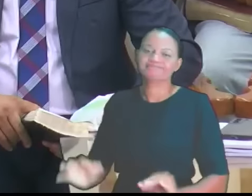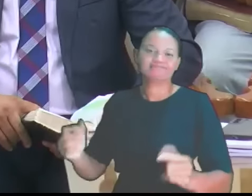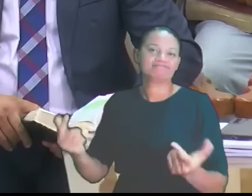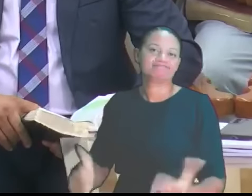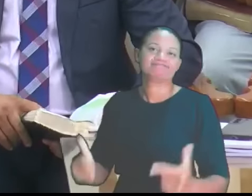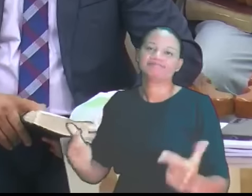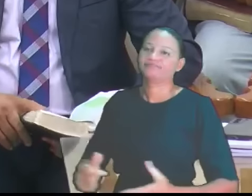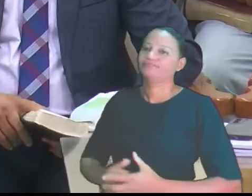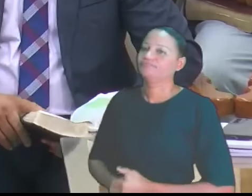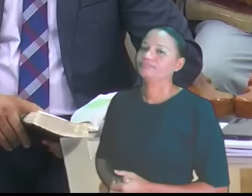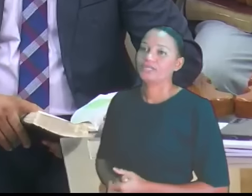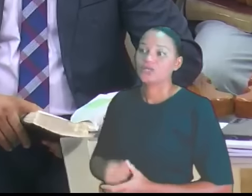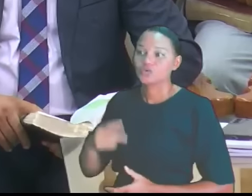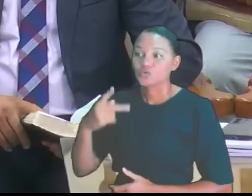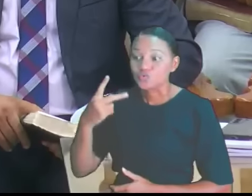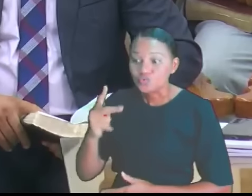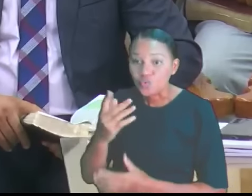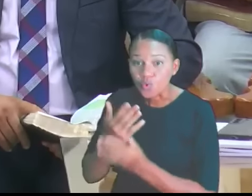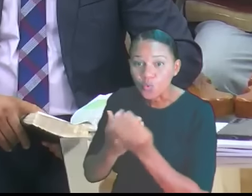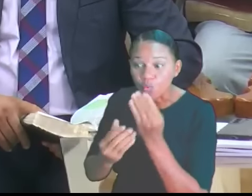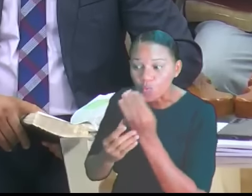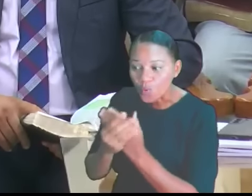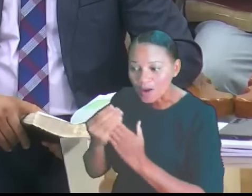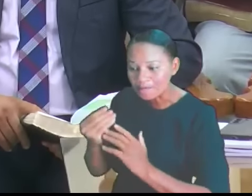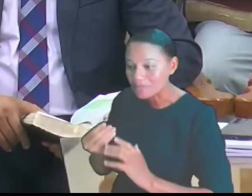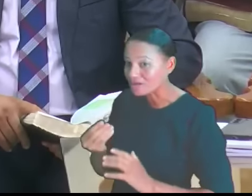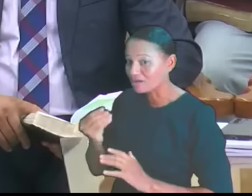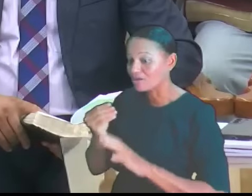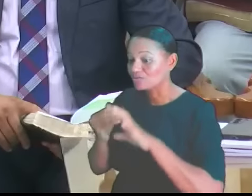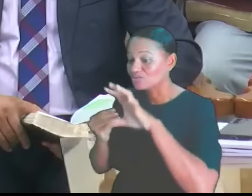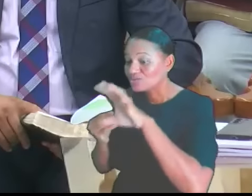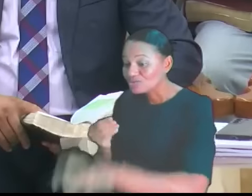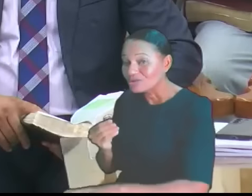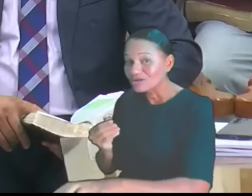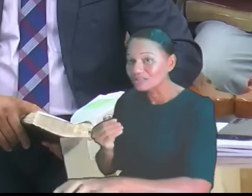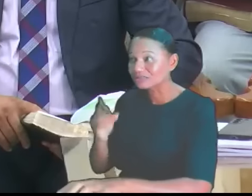Não bote a sua mão aonde Deus não permitiu.